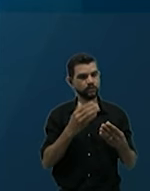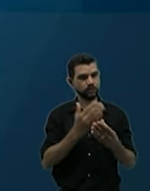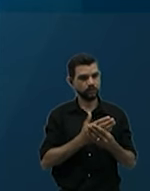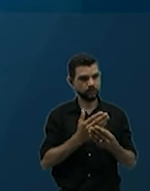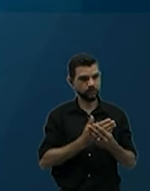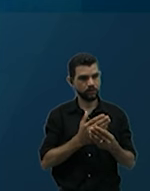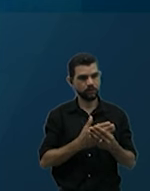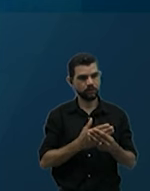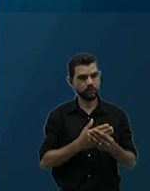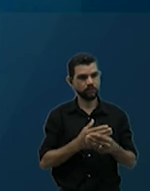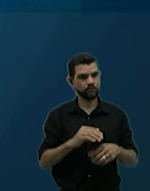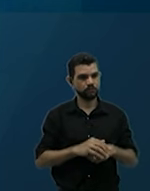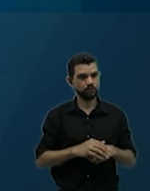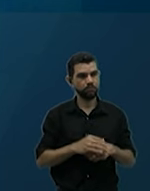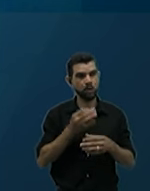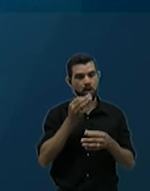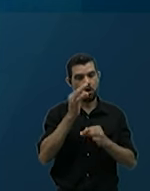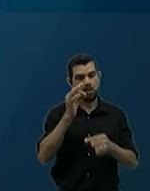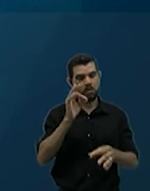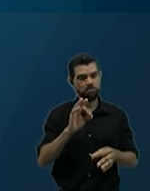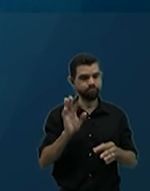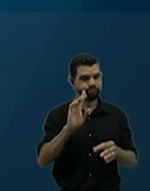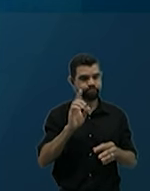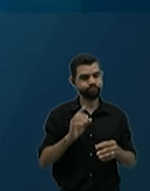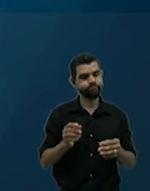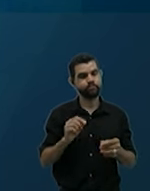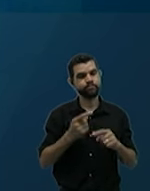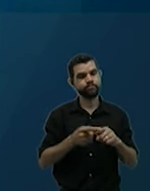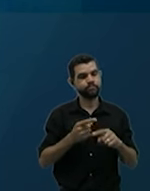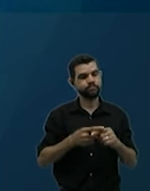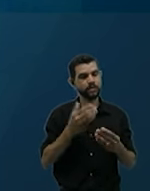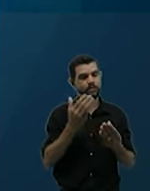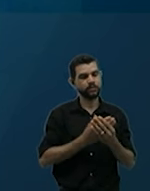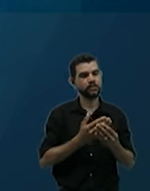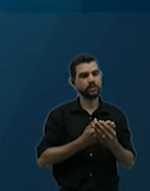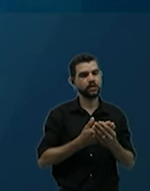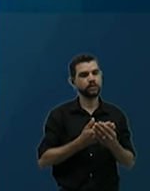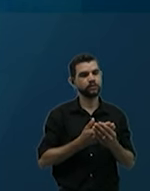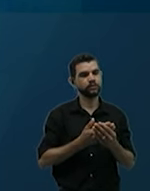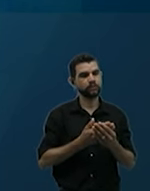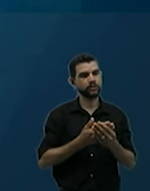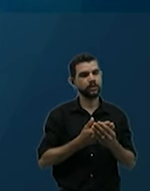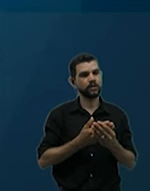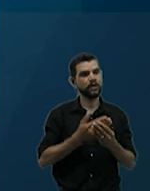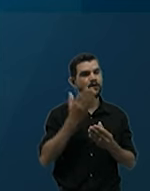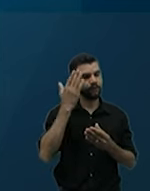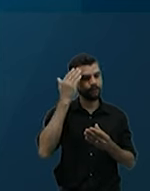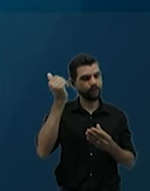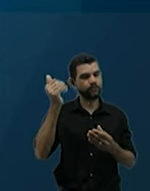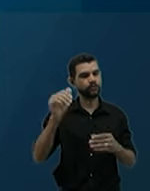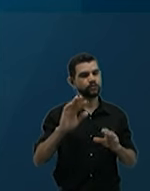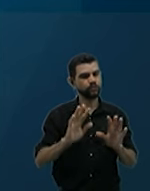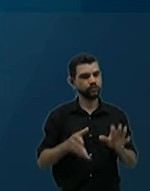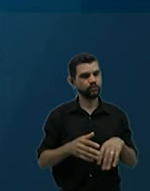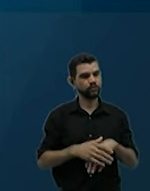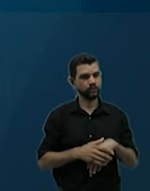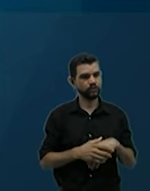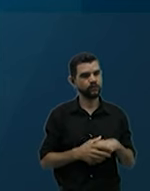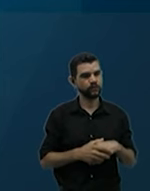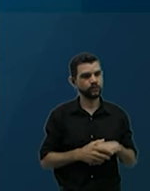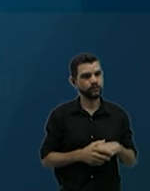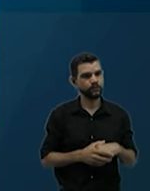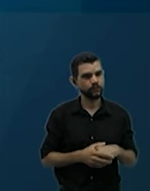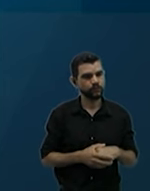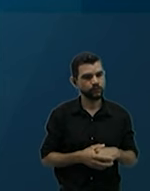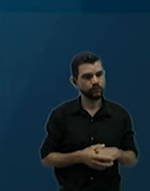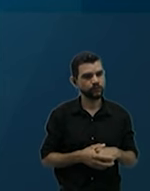o caso está bastante exposto, nós temos aqui nos três casos o entendimento de que eles se amoldam, por